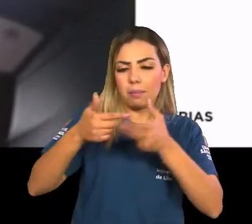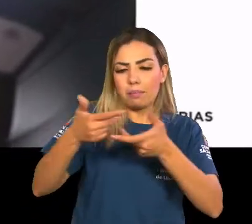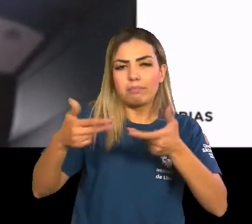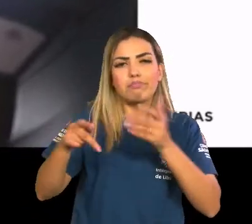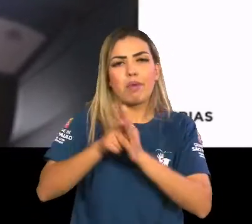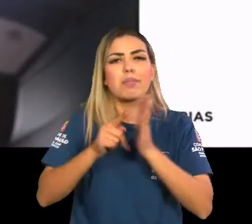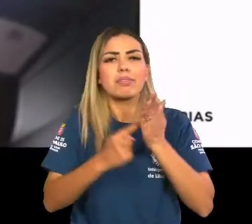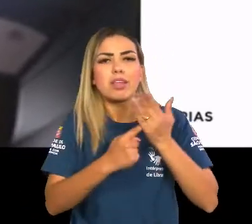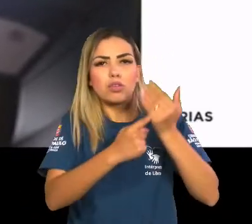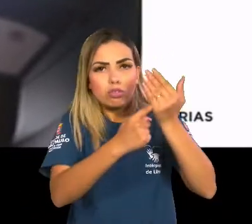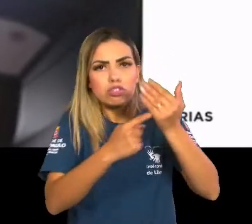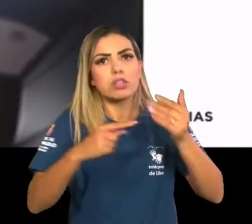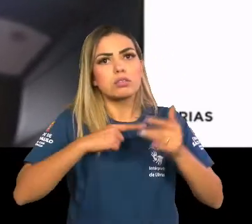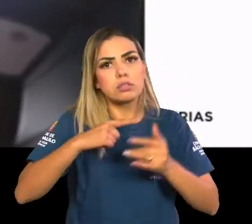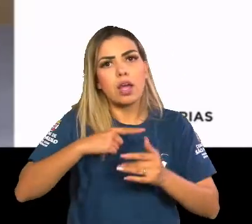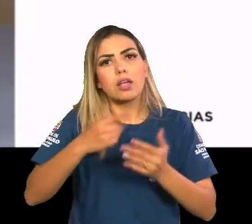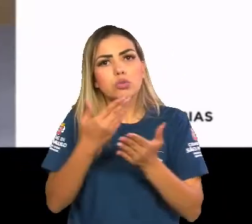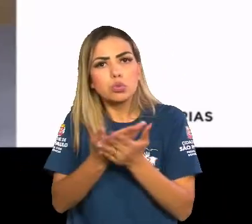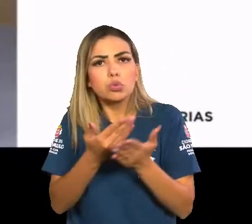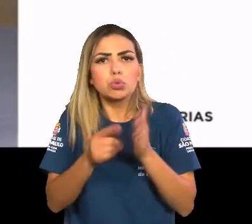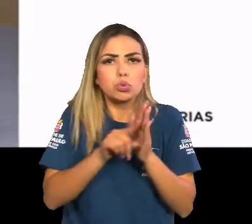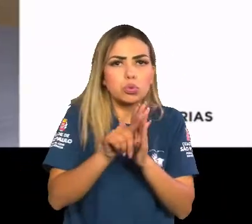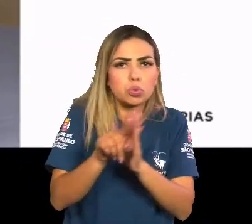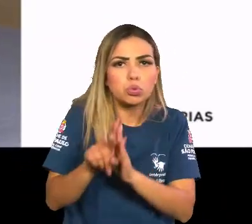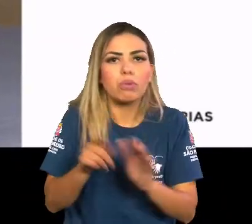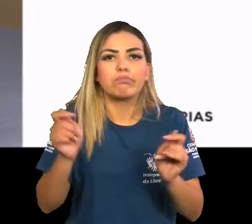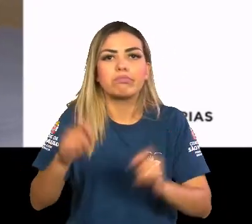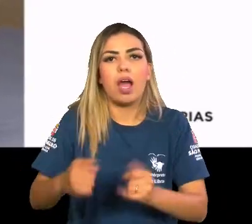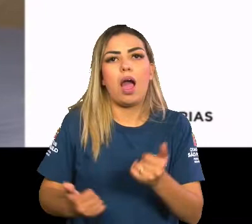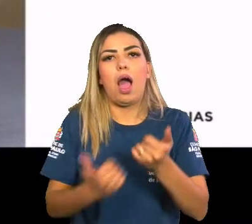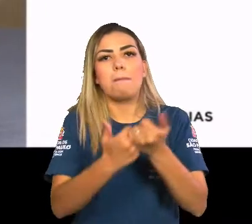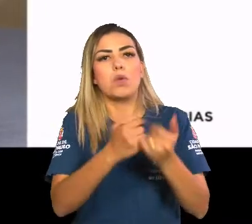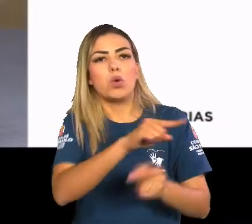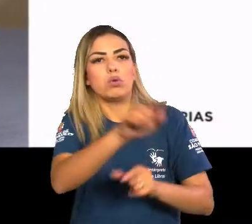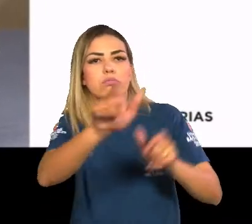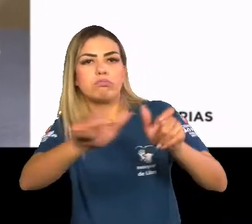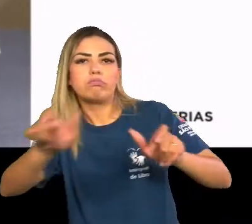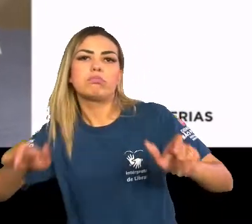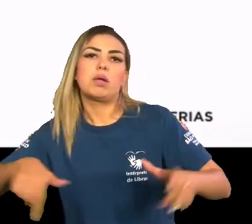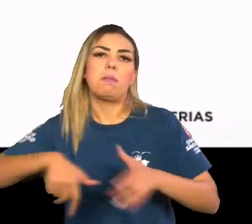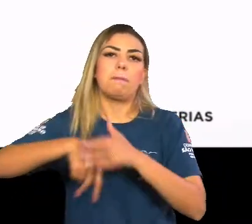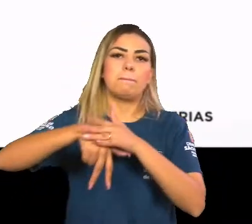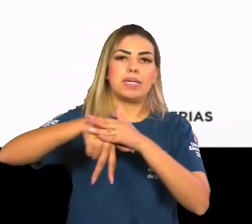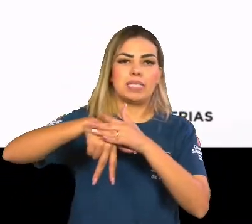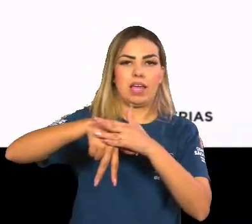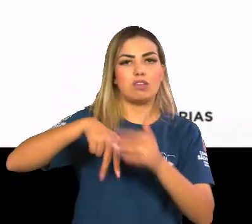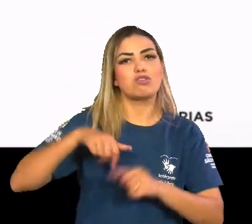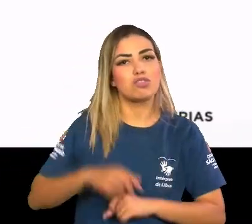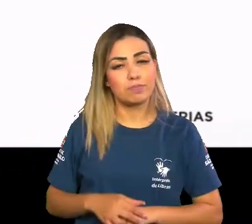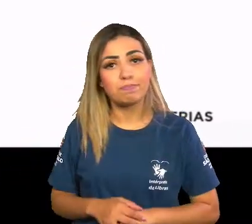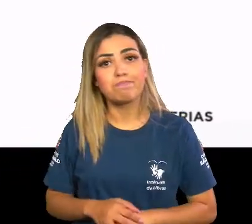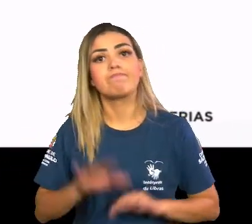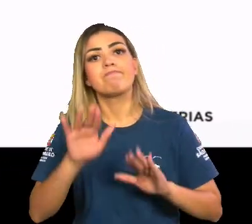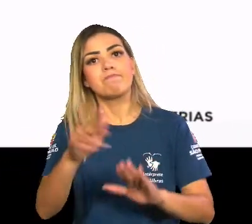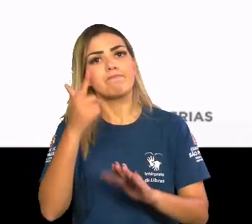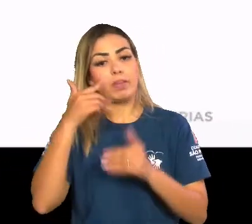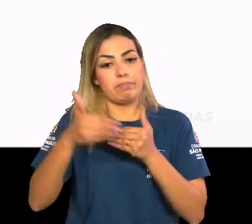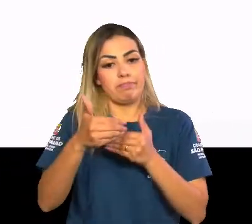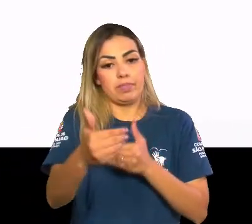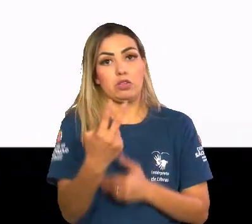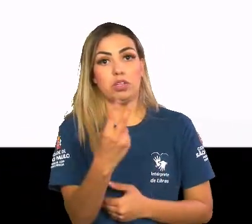treinamento e pesquisa que beneficiará toda a comunidade de pacientes. Finalizando as entregas de